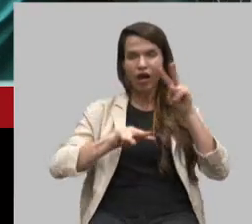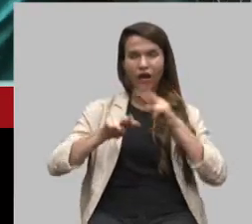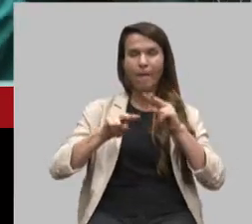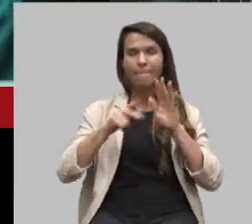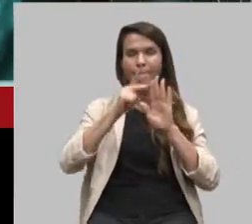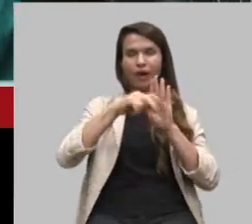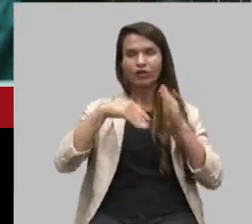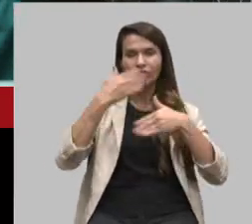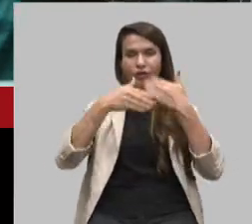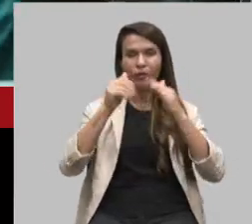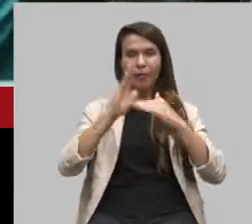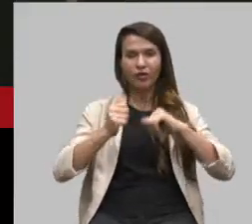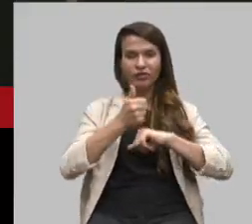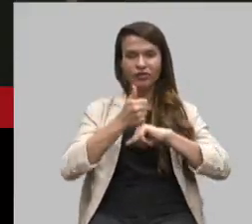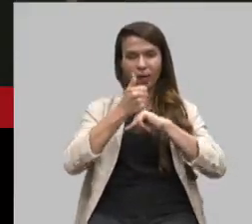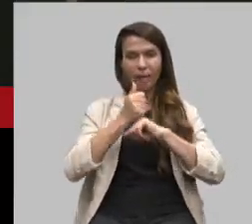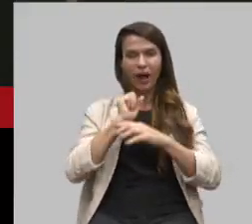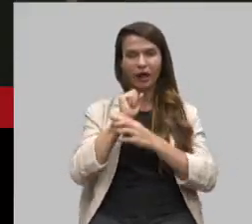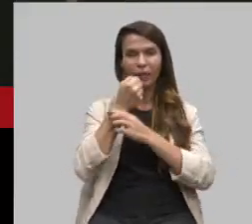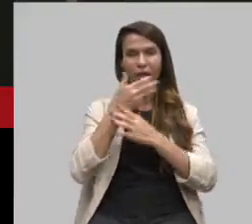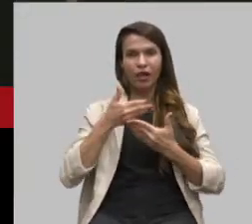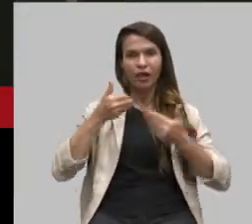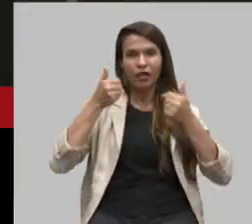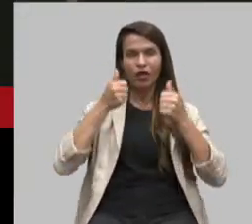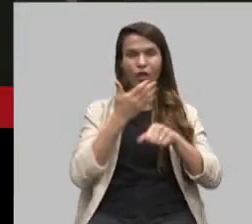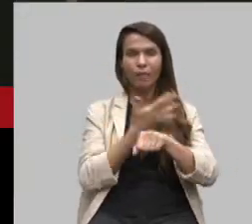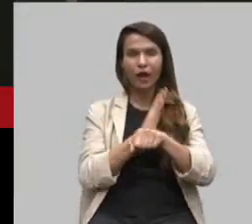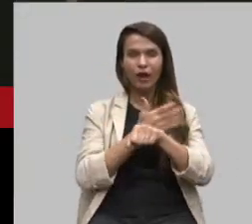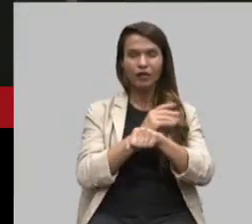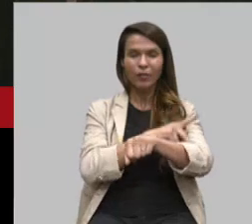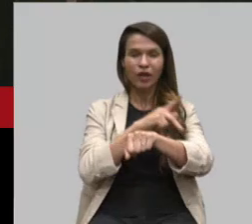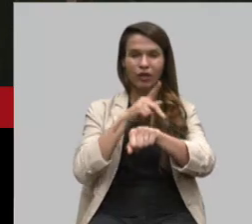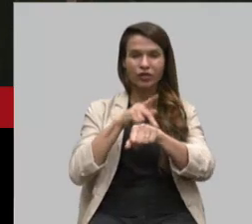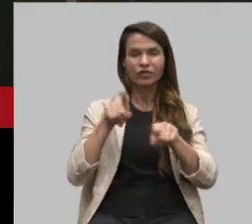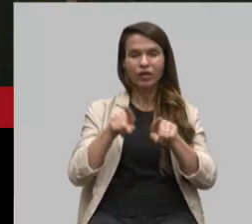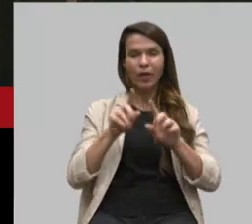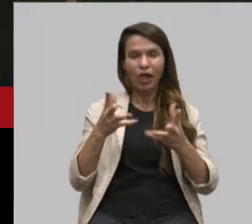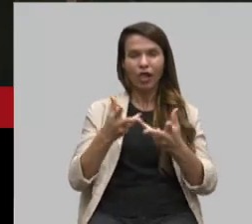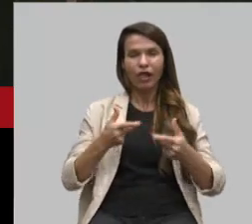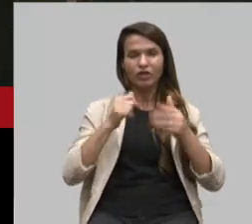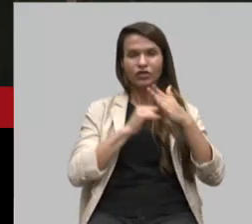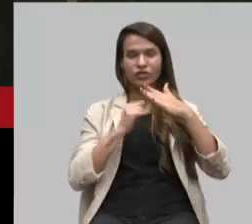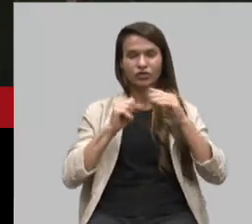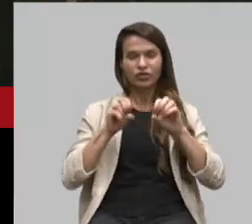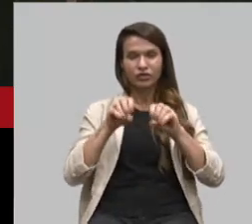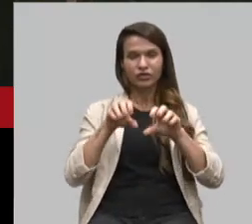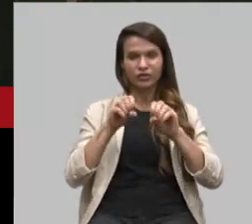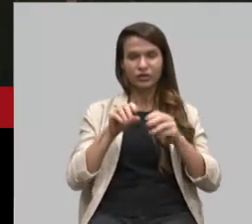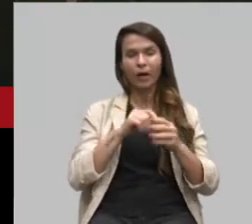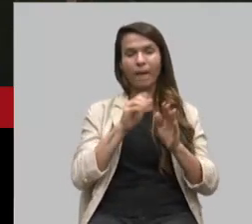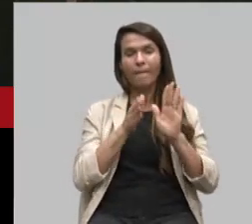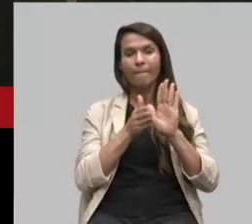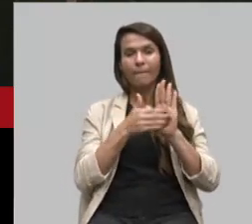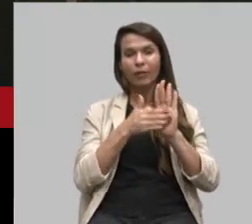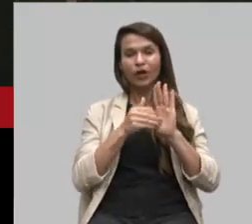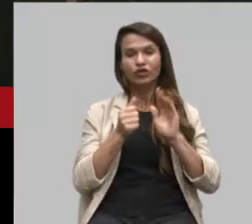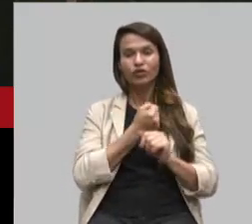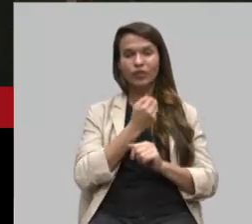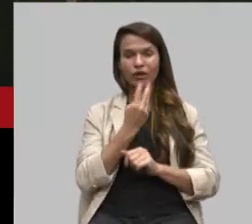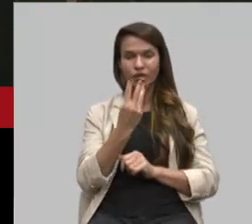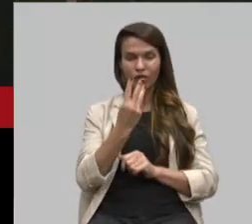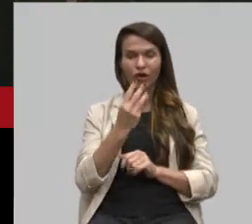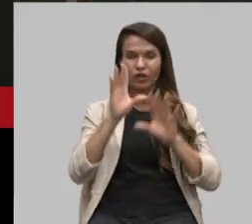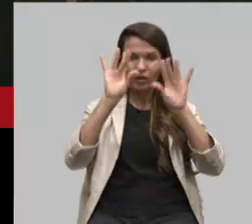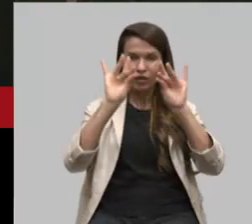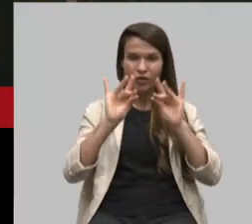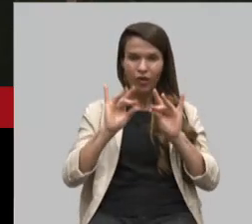profissional para garantir a melhoria de práticas pedagógicas e a excelência nas de ensino proposta número TR definição da